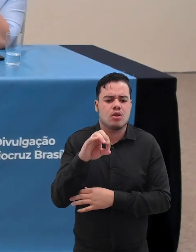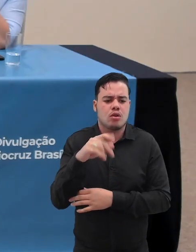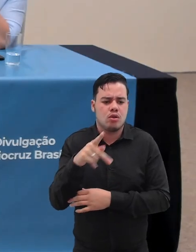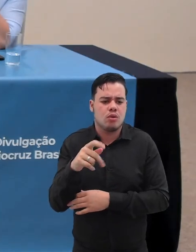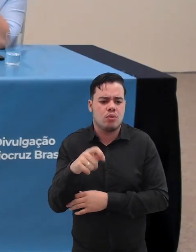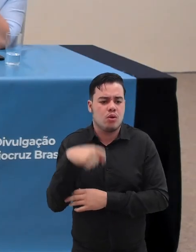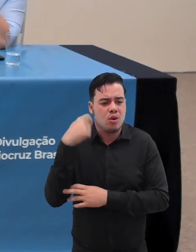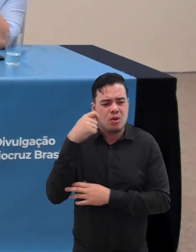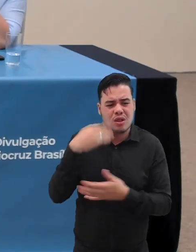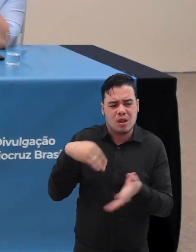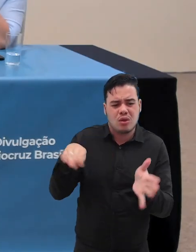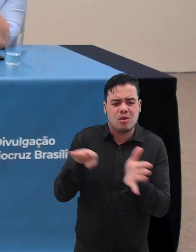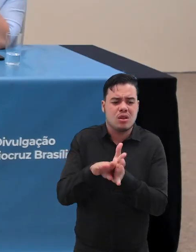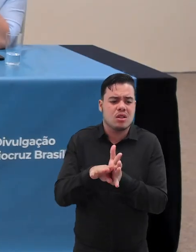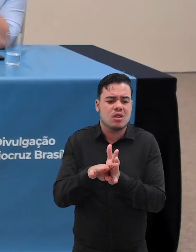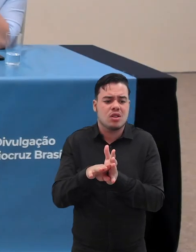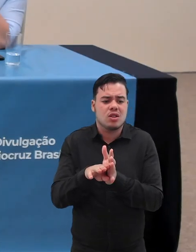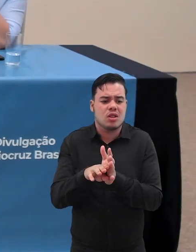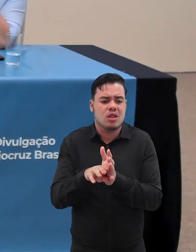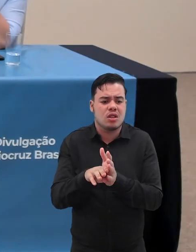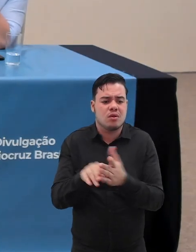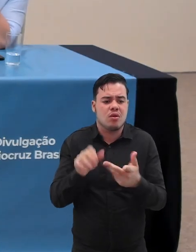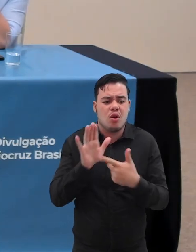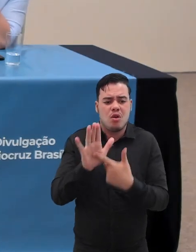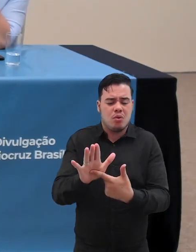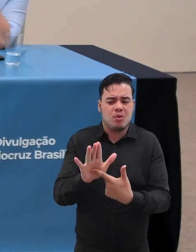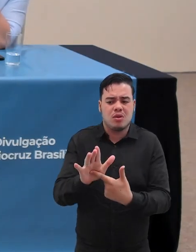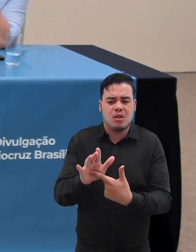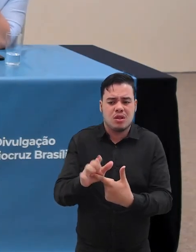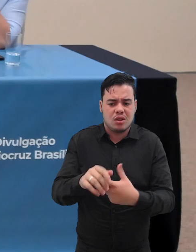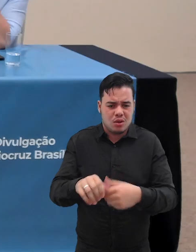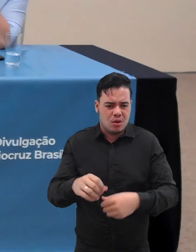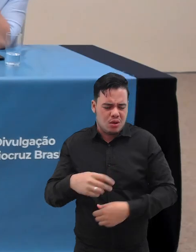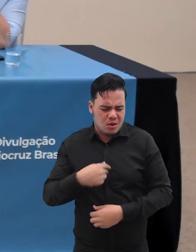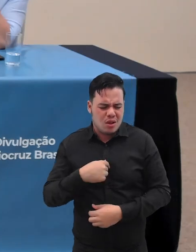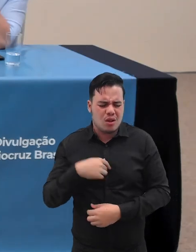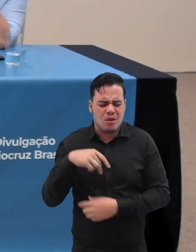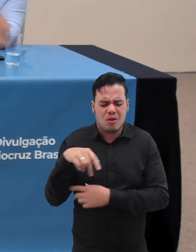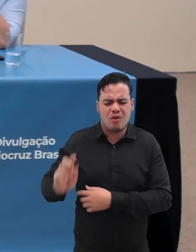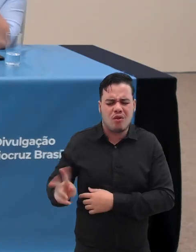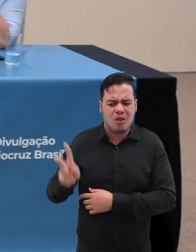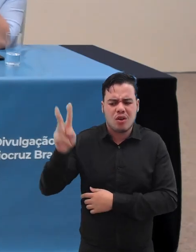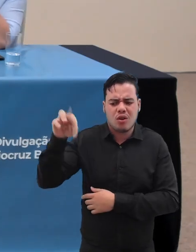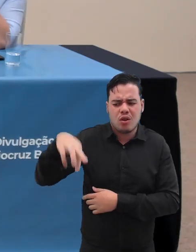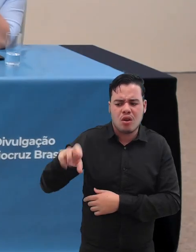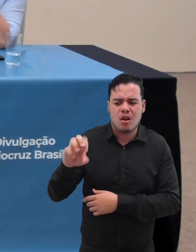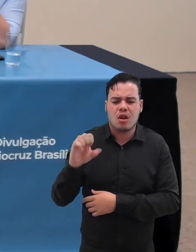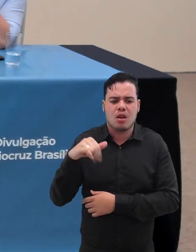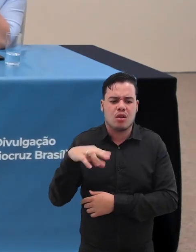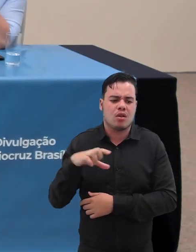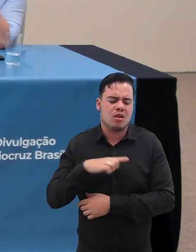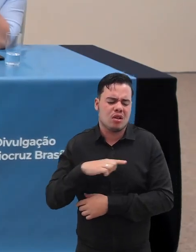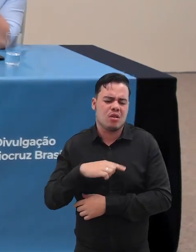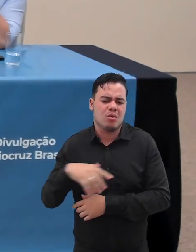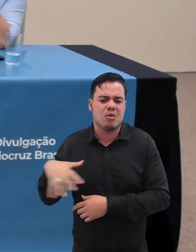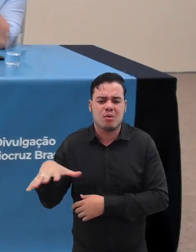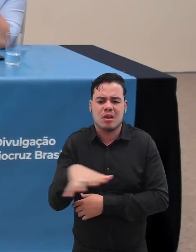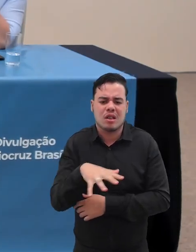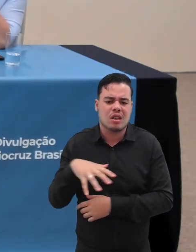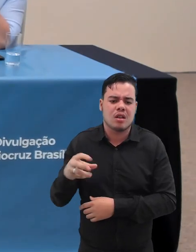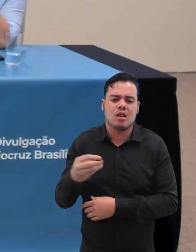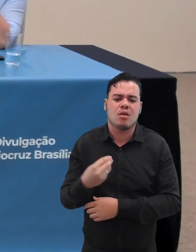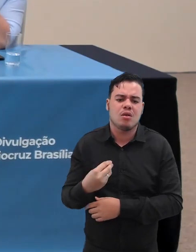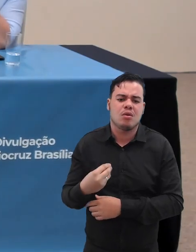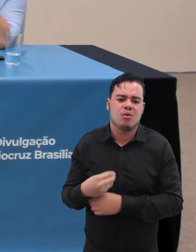que atuam hoje e reconhecer os outros atores. Eu acho que a gente ainda está num ambiente muito acadêmico. Nós